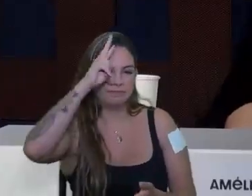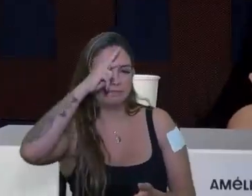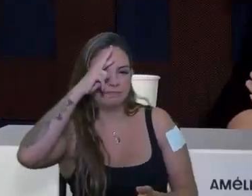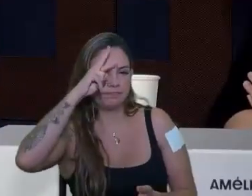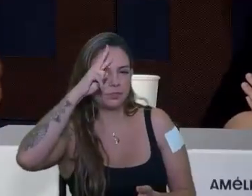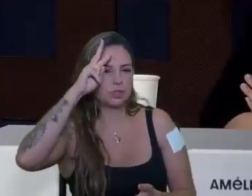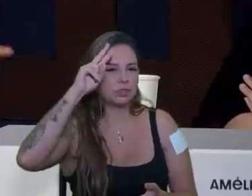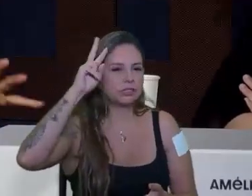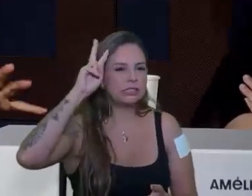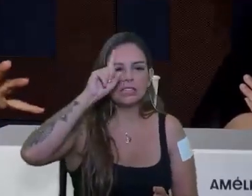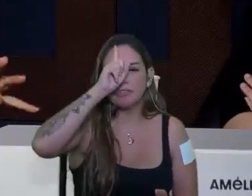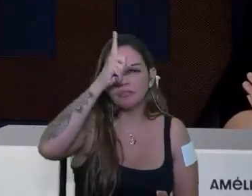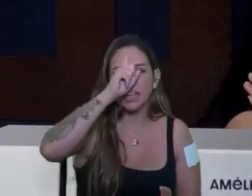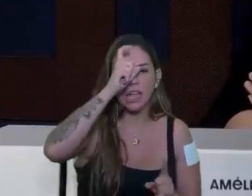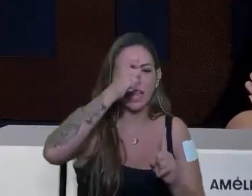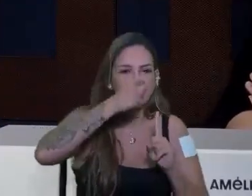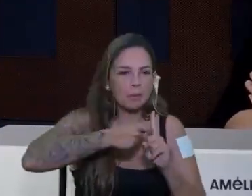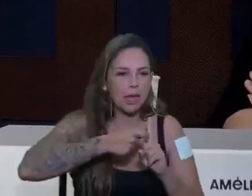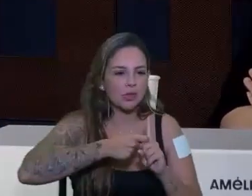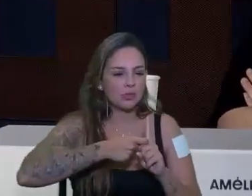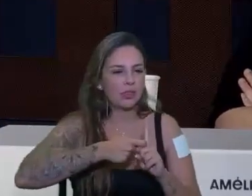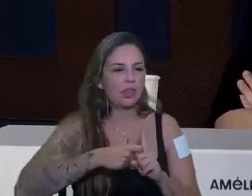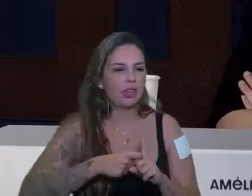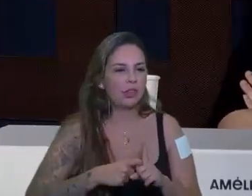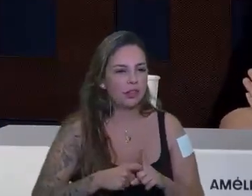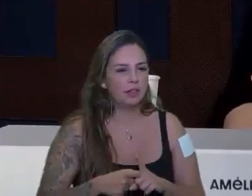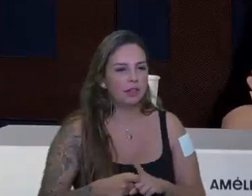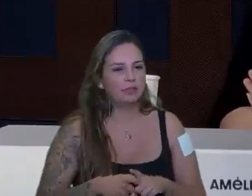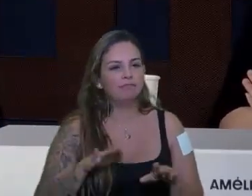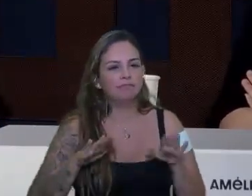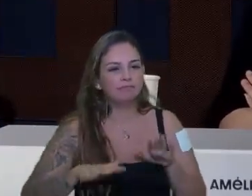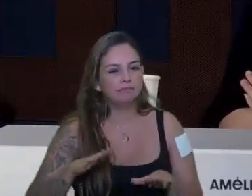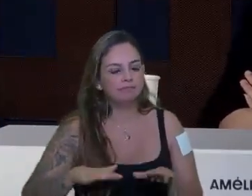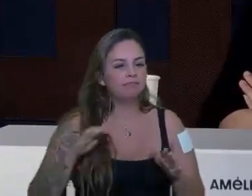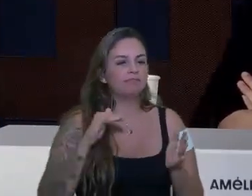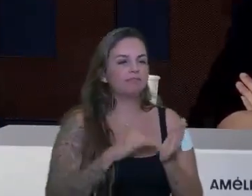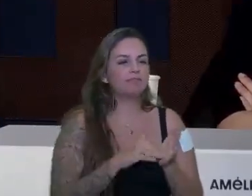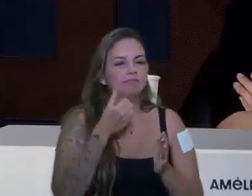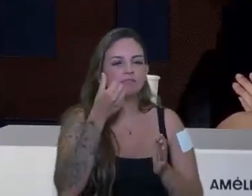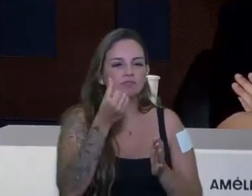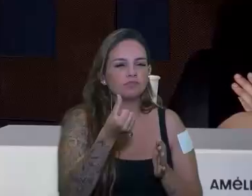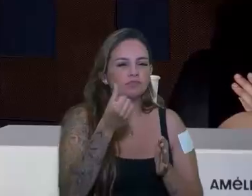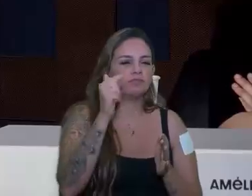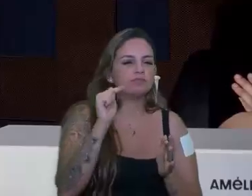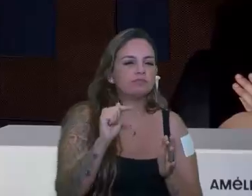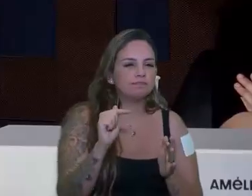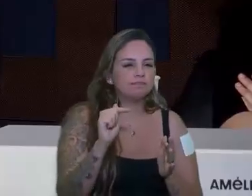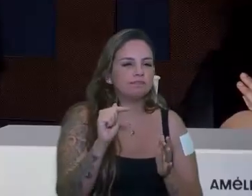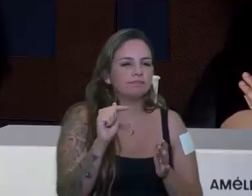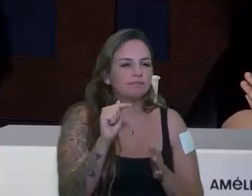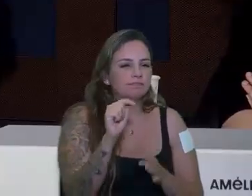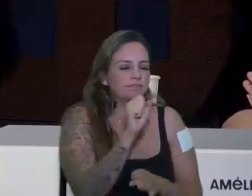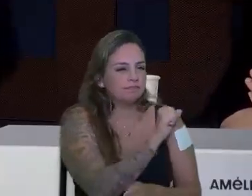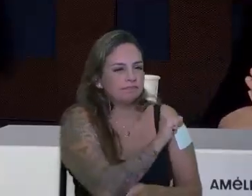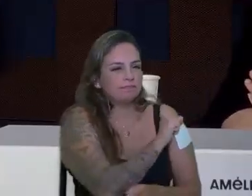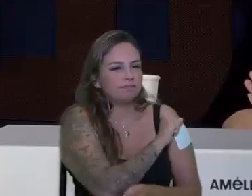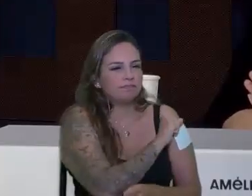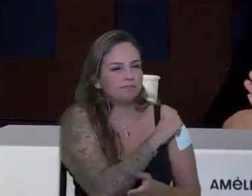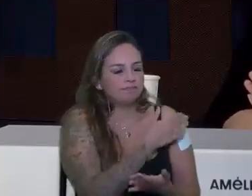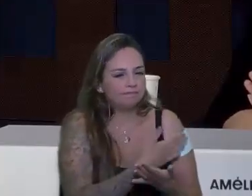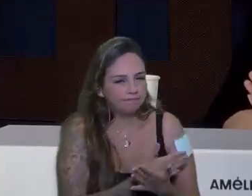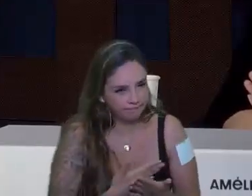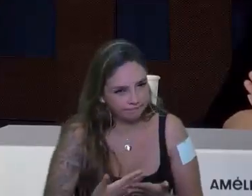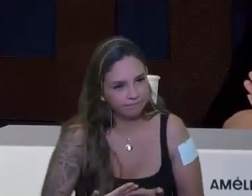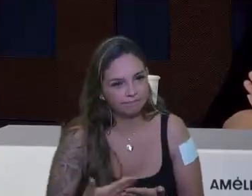história, invente personagens, que é geralmente a tônica ali, até o sexto, sétimo, oitavo, a gente já